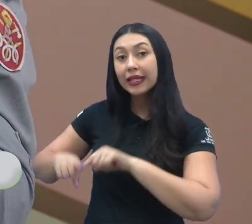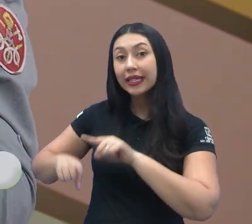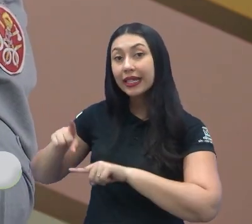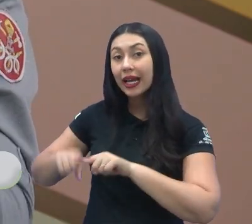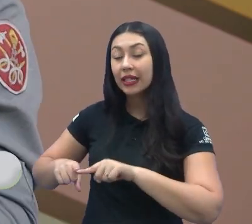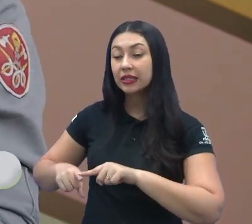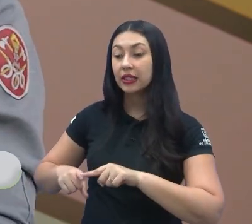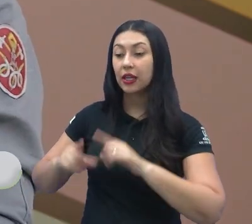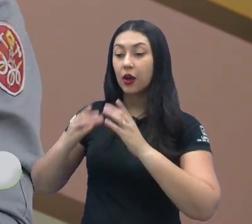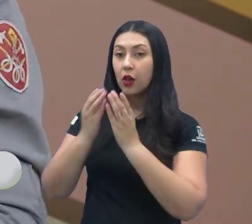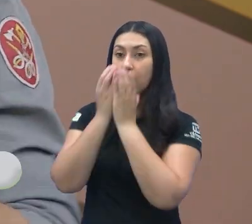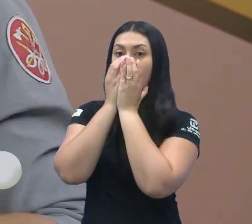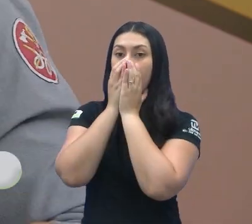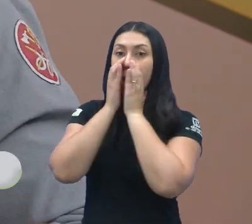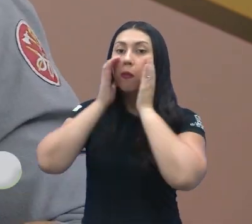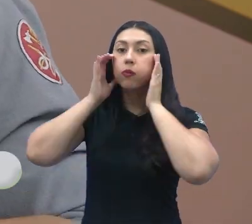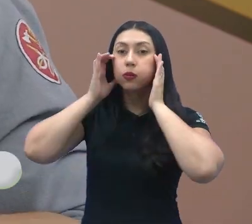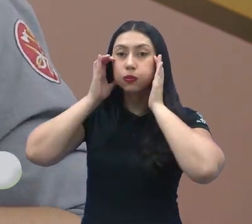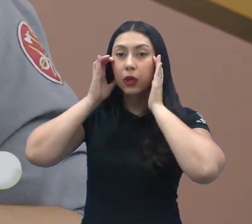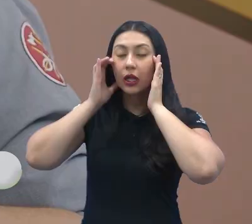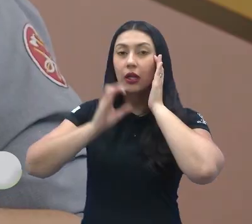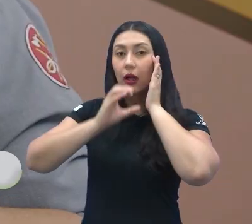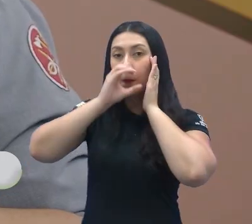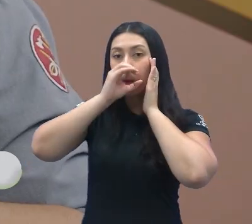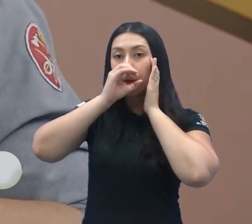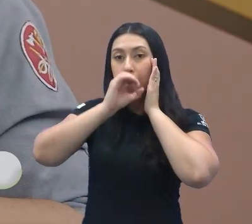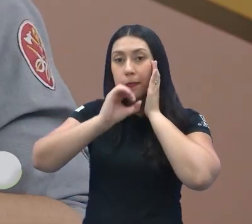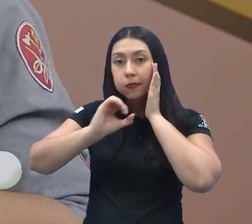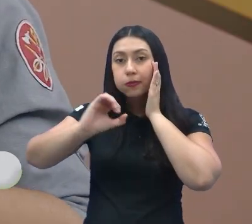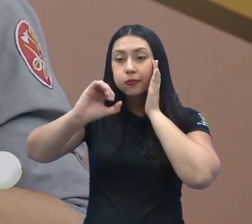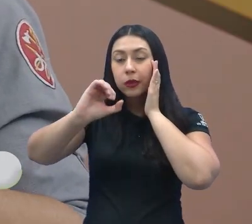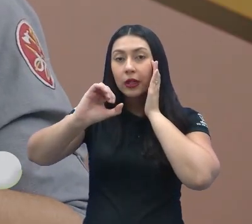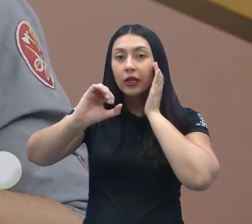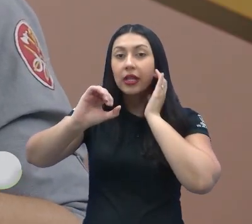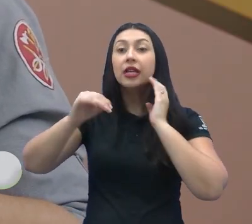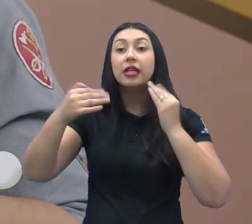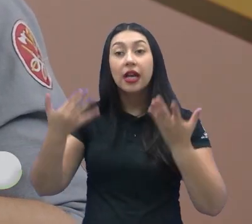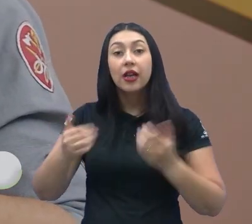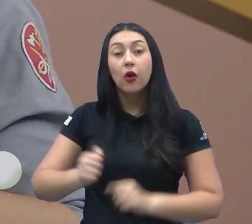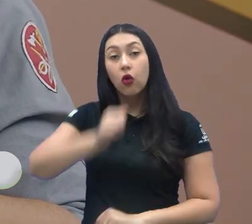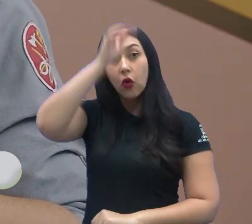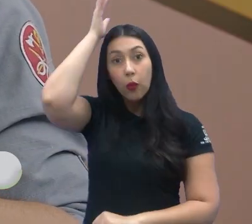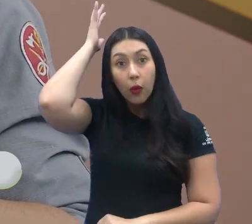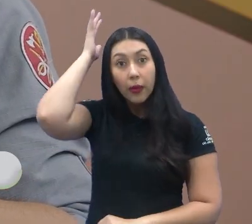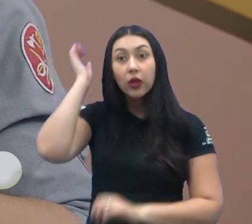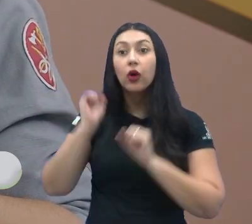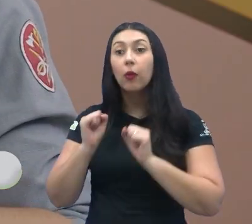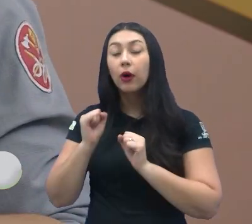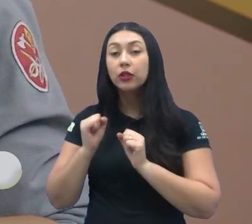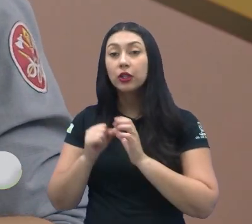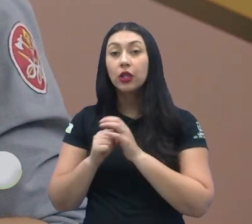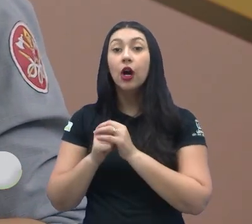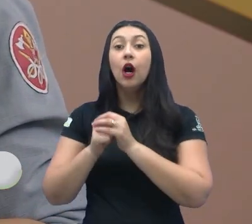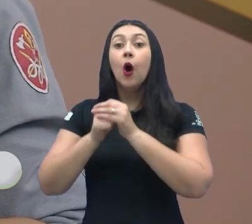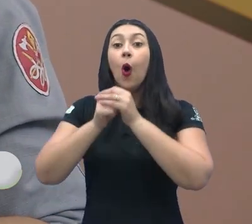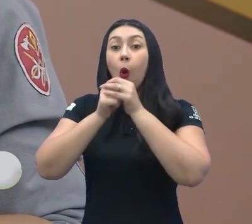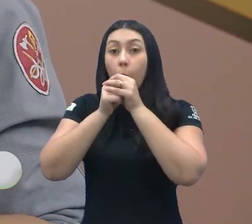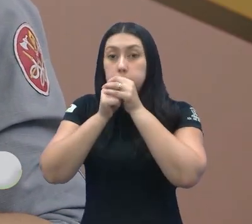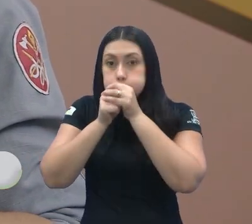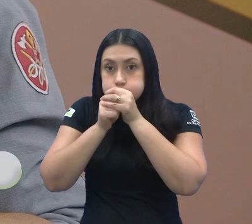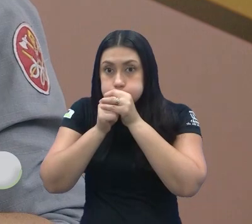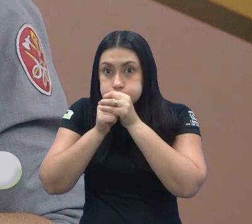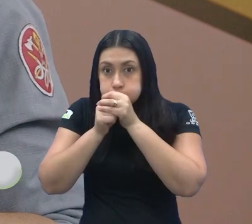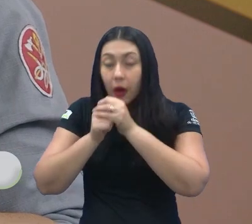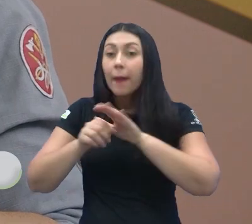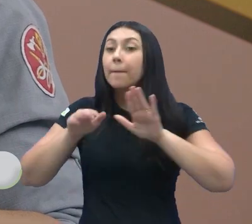gente coloca no afogado, onde o bombeiro pode insuflar o ar, vai assoprar, mas se a pessoa